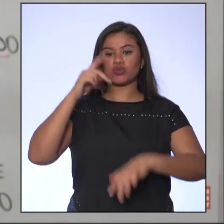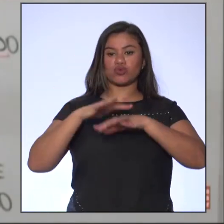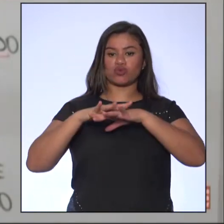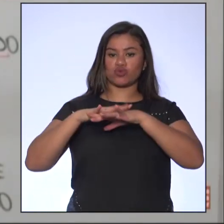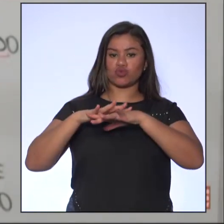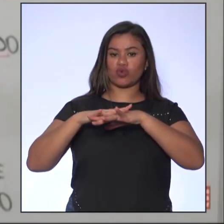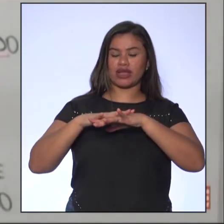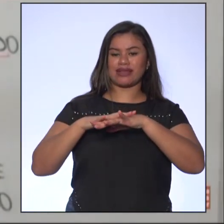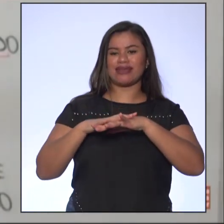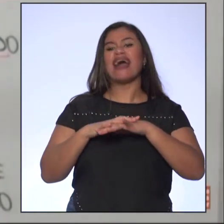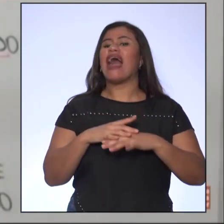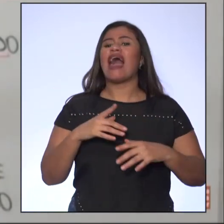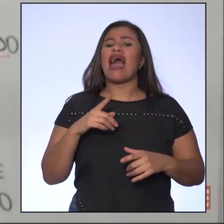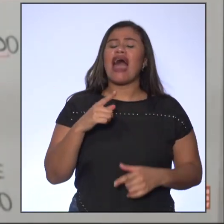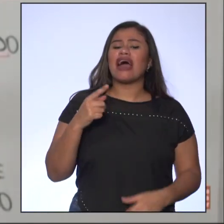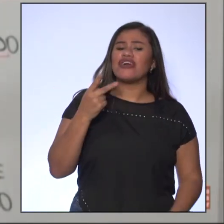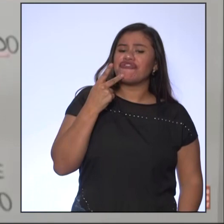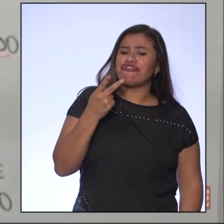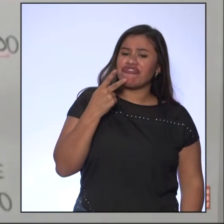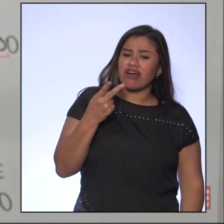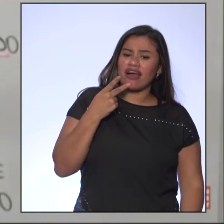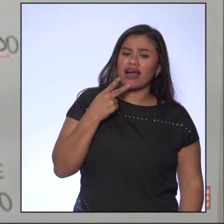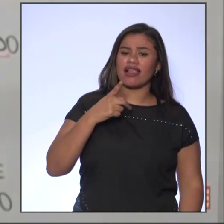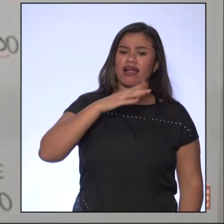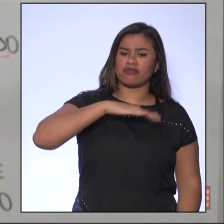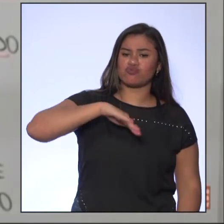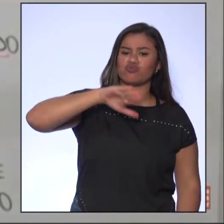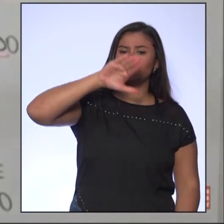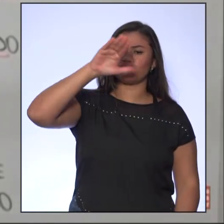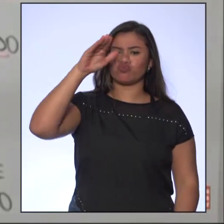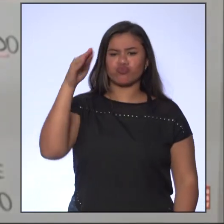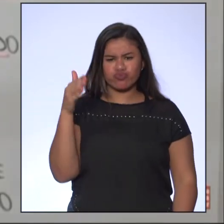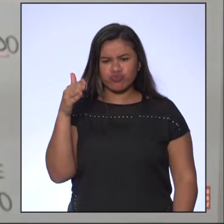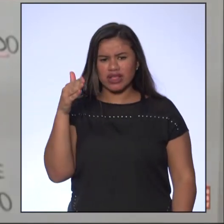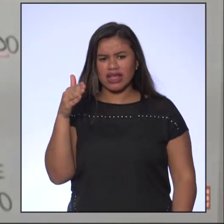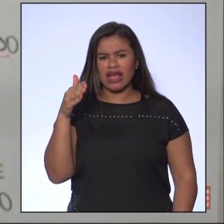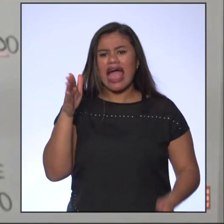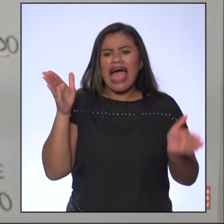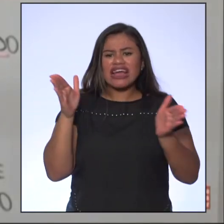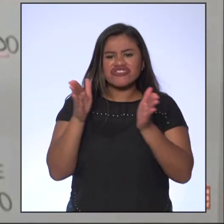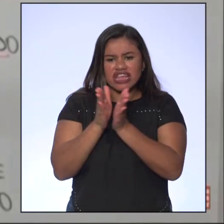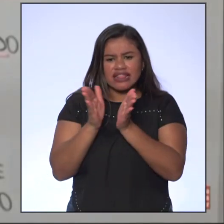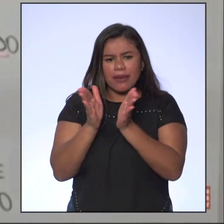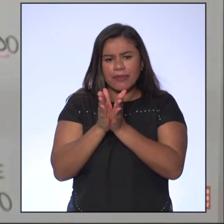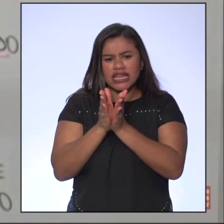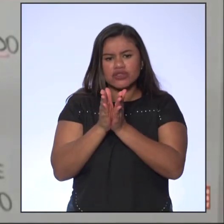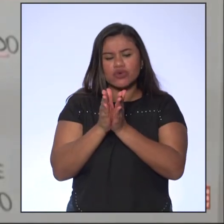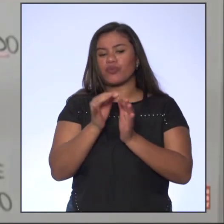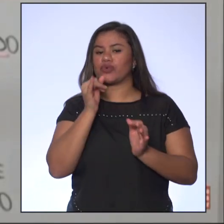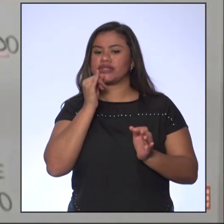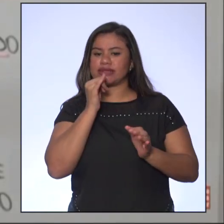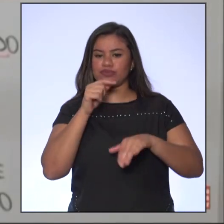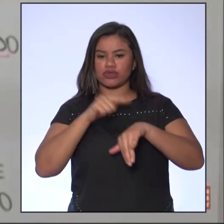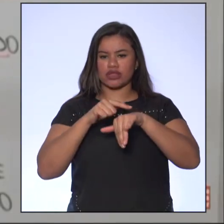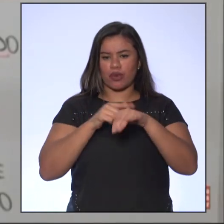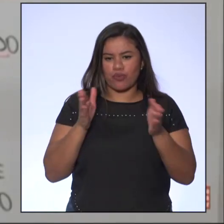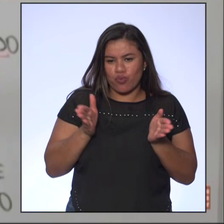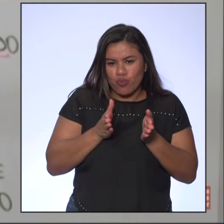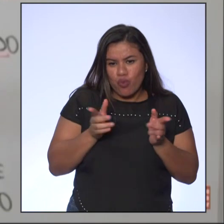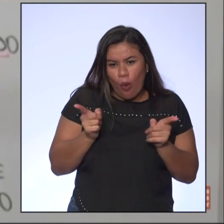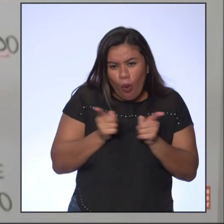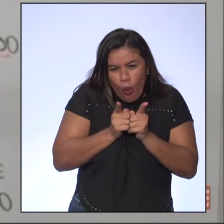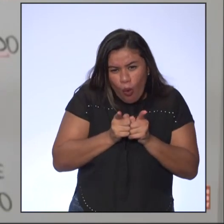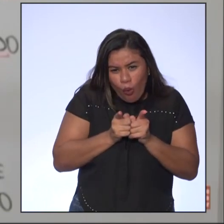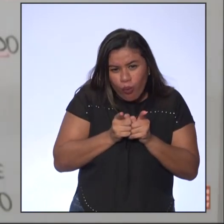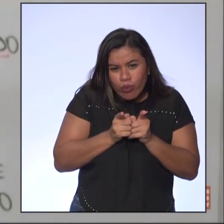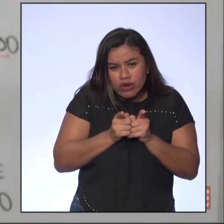da curva. Imagina se você tivesse um curto período de tempo, essa é a ideia do gráfico, e um curto período de tempo